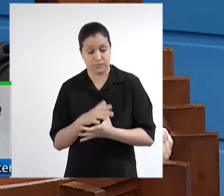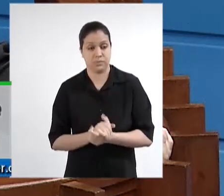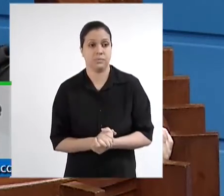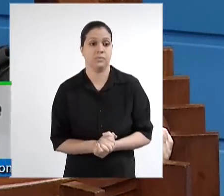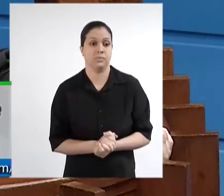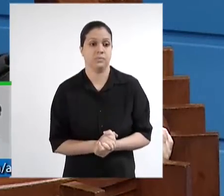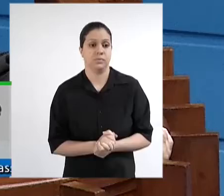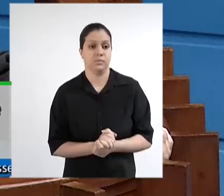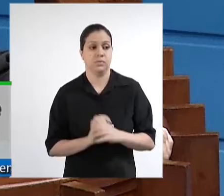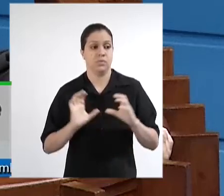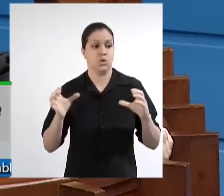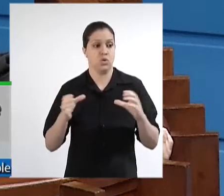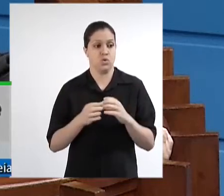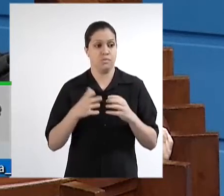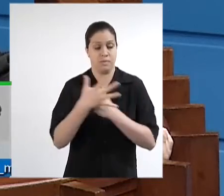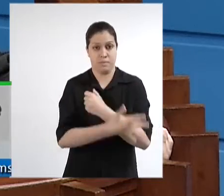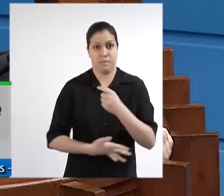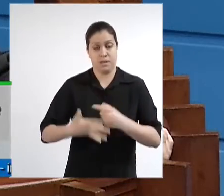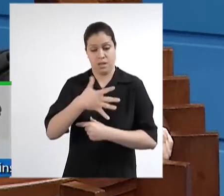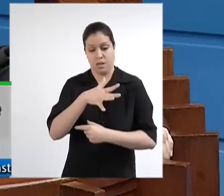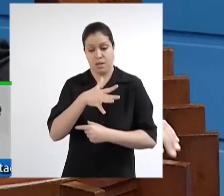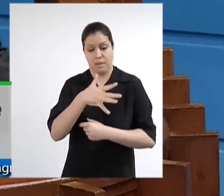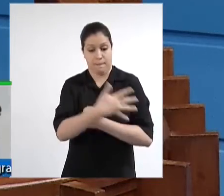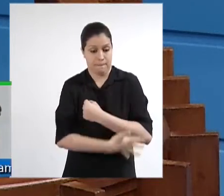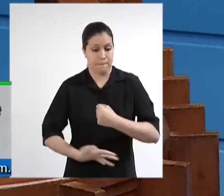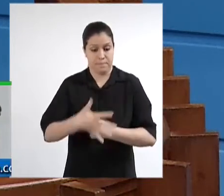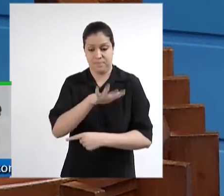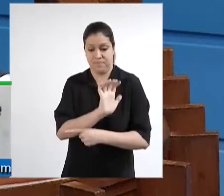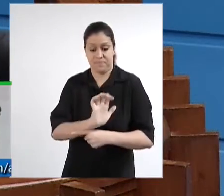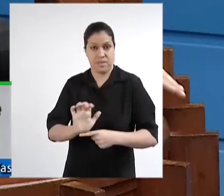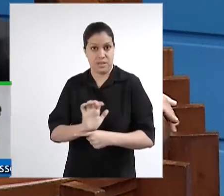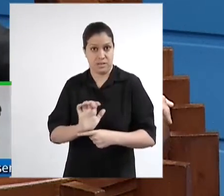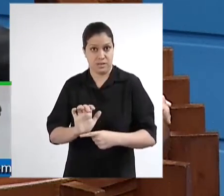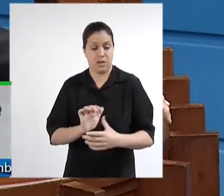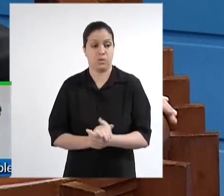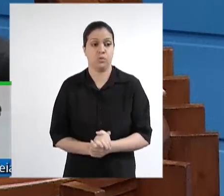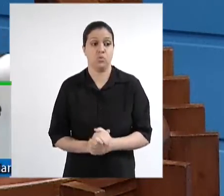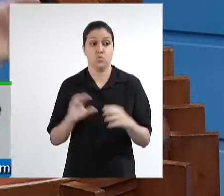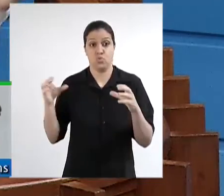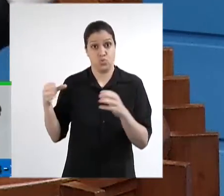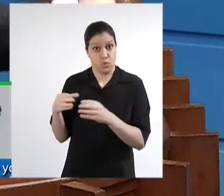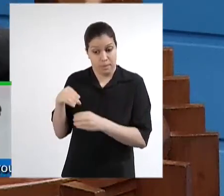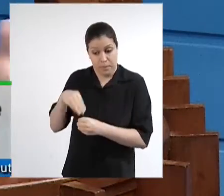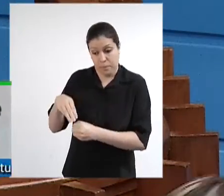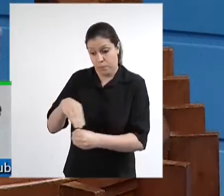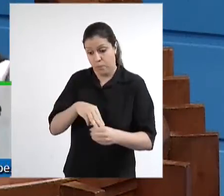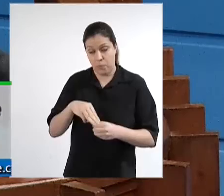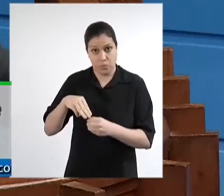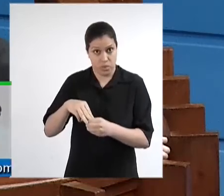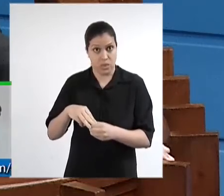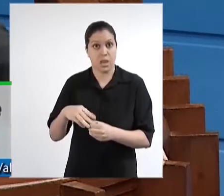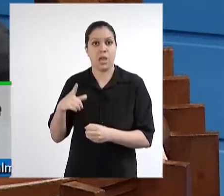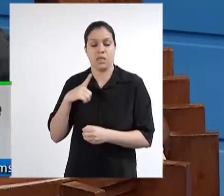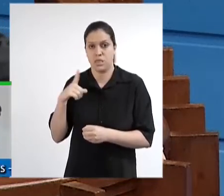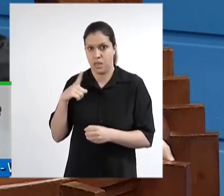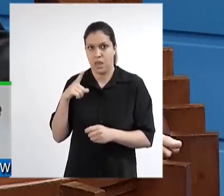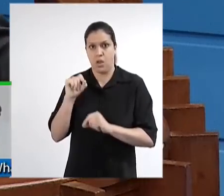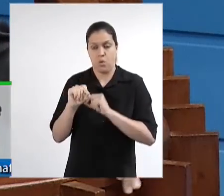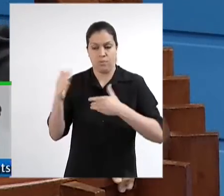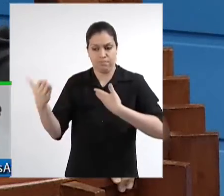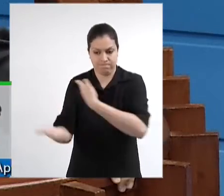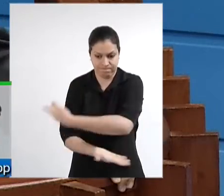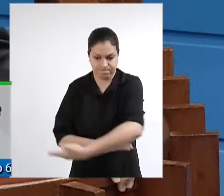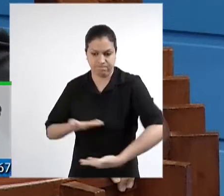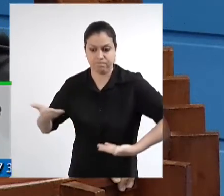Parlamentar Estadual. Essas frentes parlamentares municipais fazem parte de toda uma rede